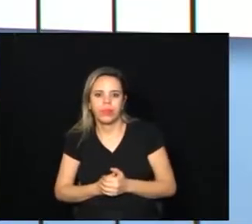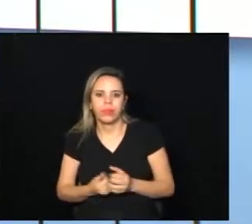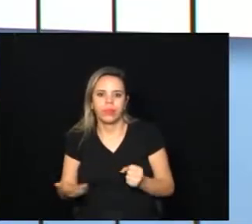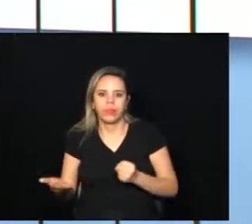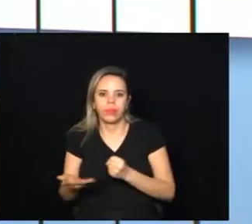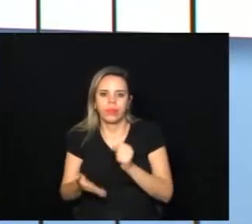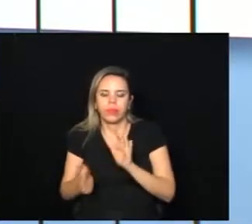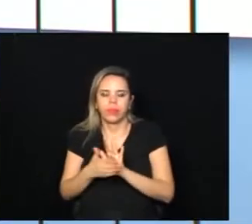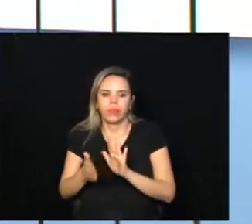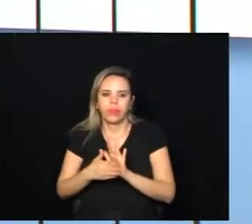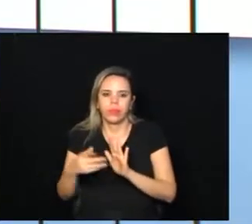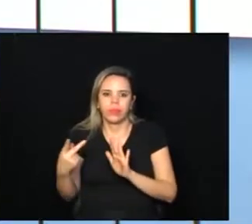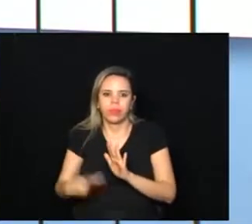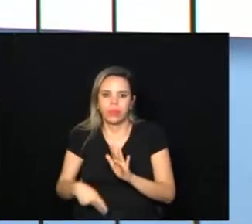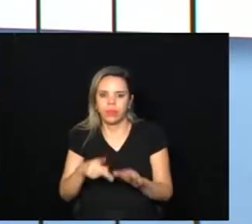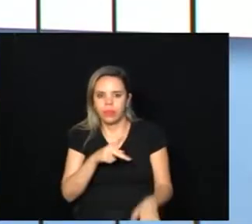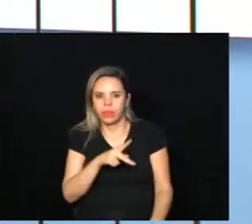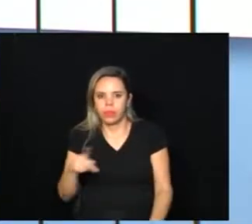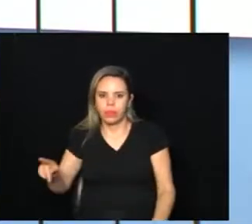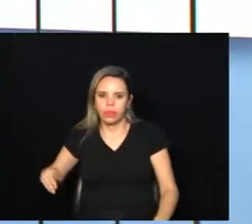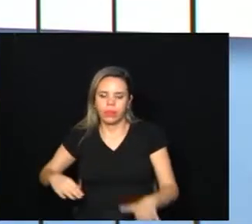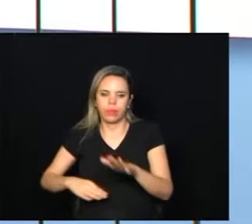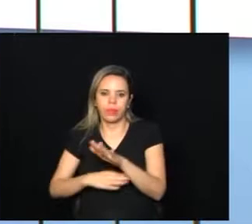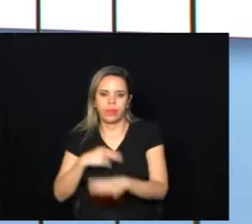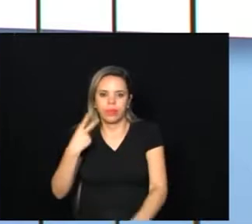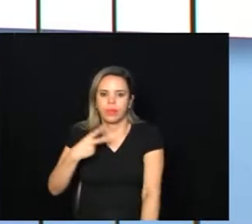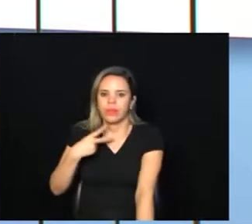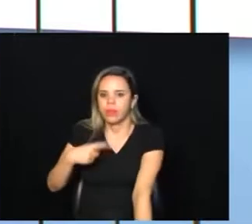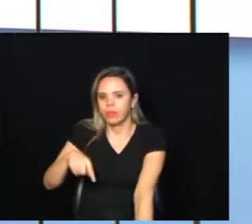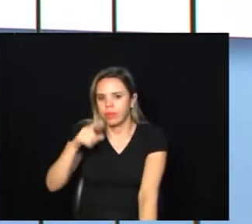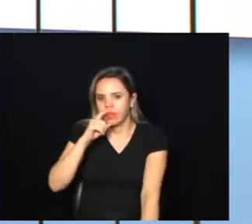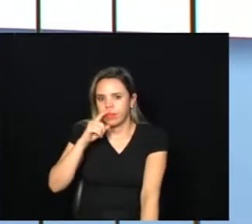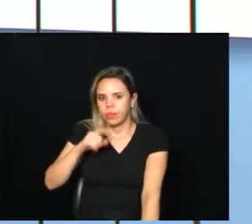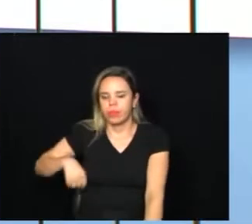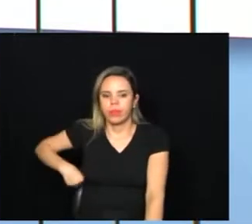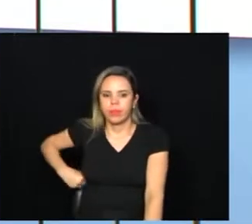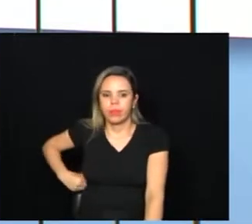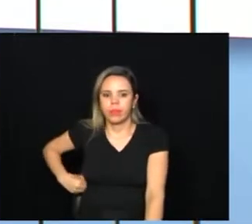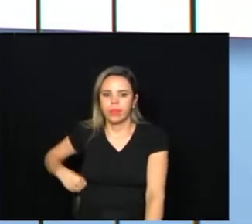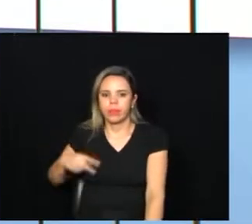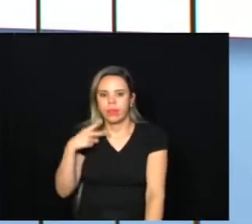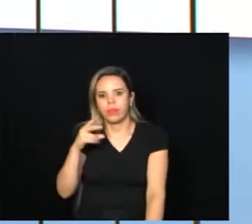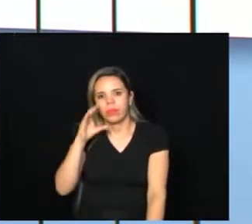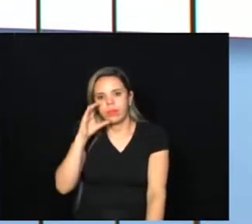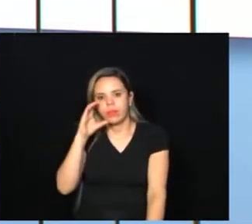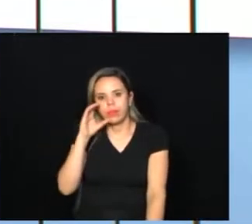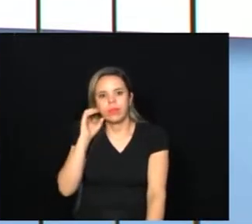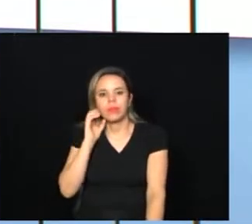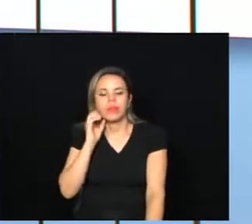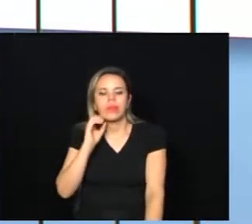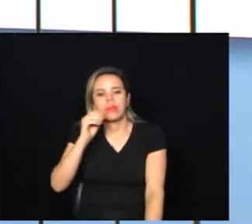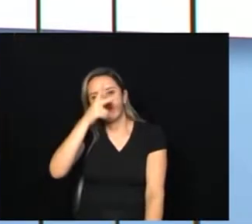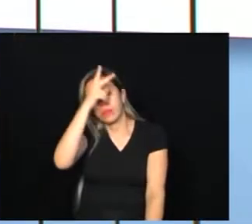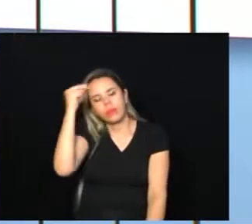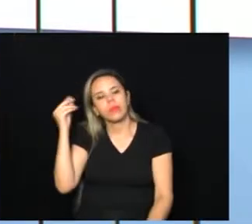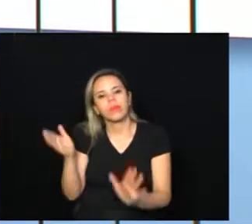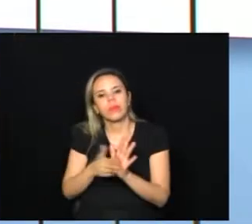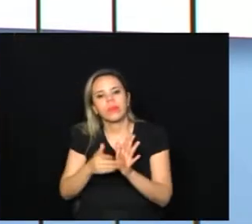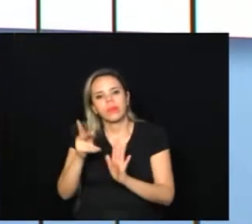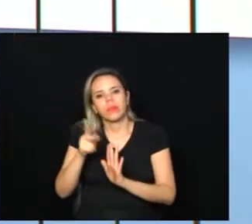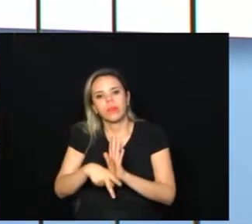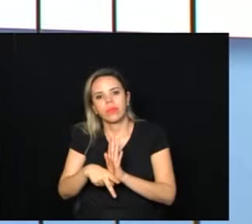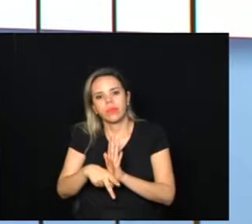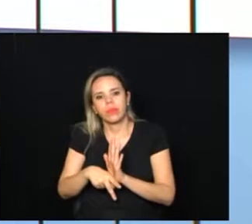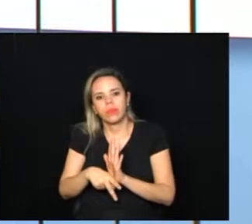na proposta do presidente da Câmara, o vereador Zé Carlos, e o do vereador Luiz Cirilo, a Prefeitura propõe um